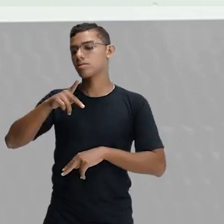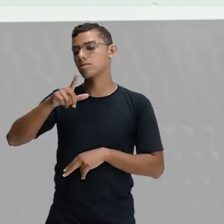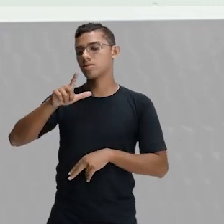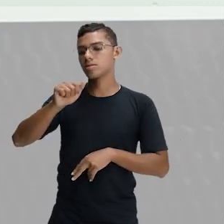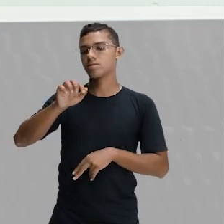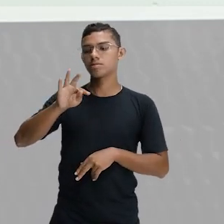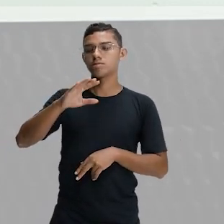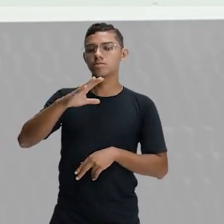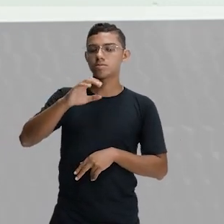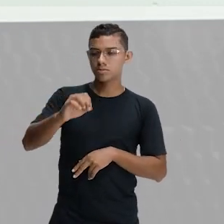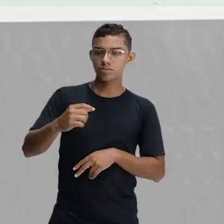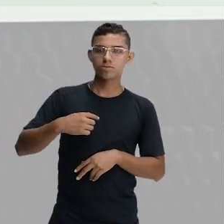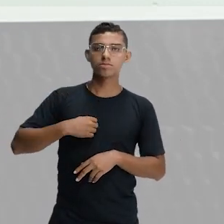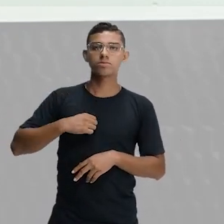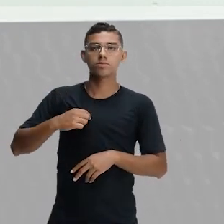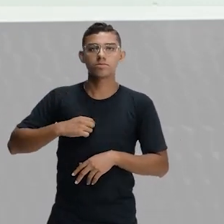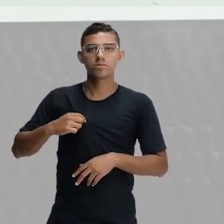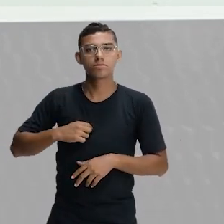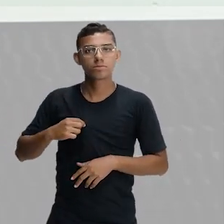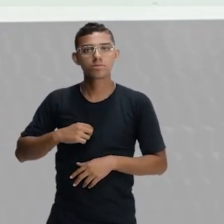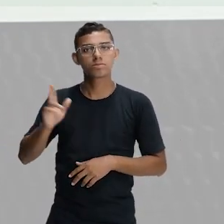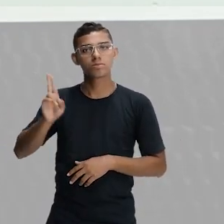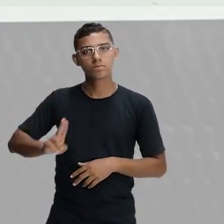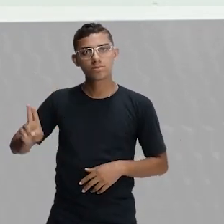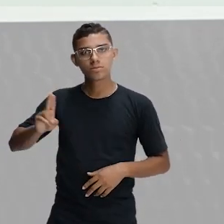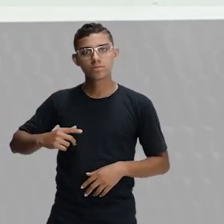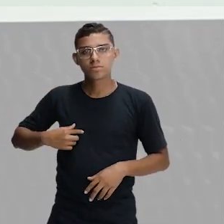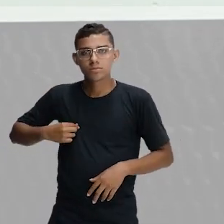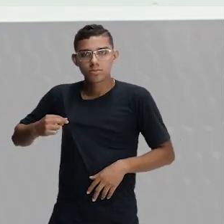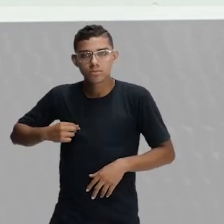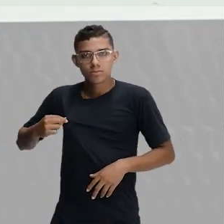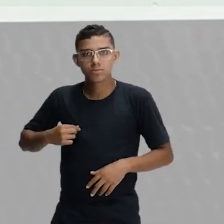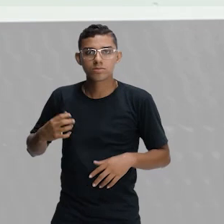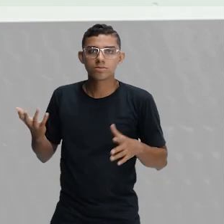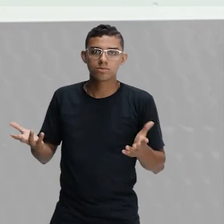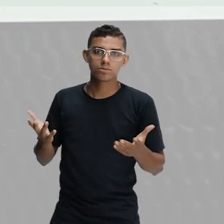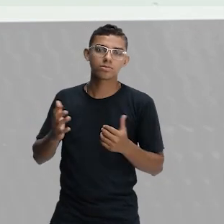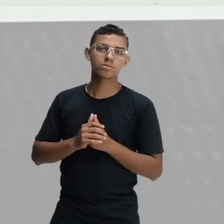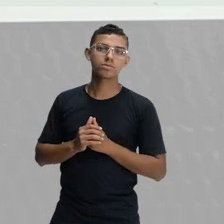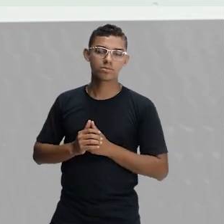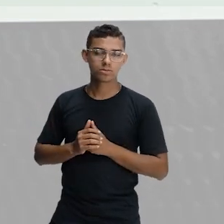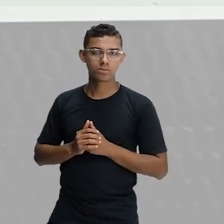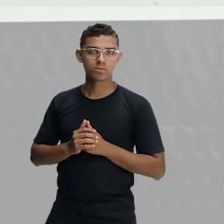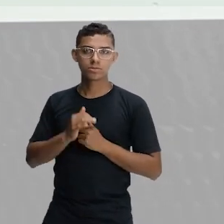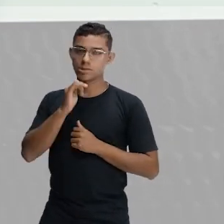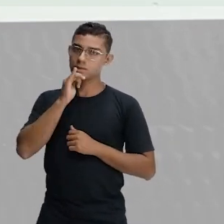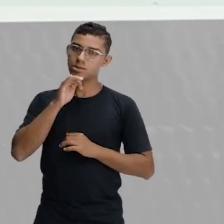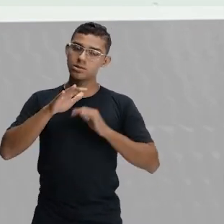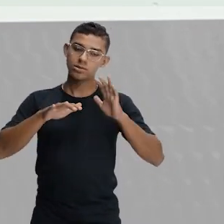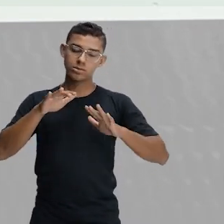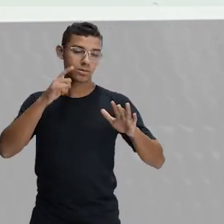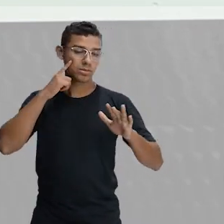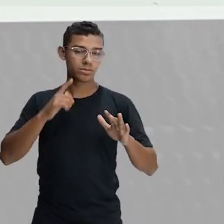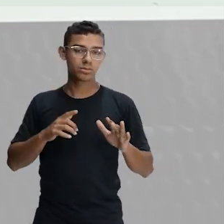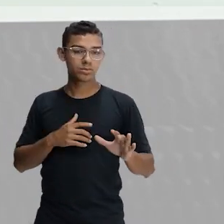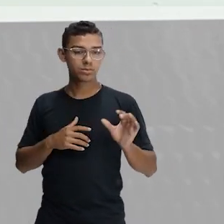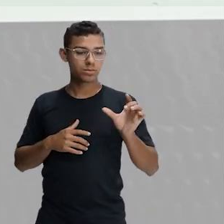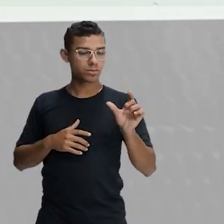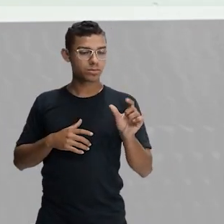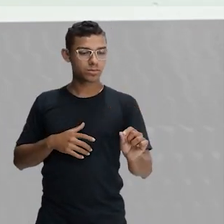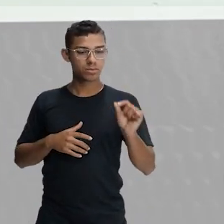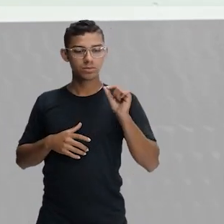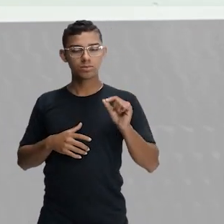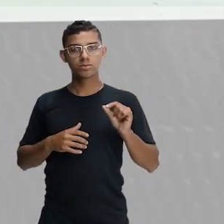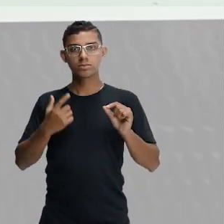seu blusão, com a sua vestimenta, né, que você vai para a escola, e de repente você toque naquela cadeira e